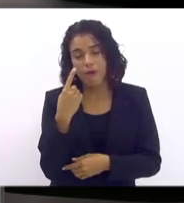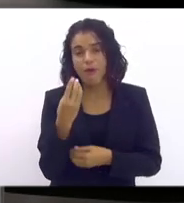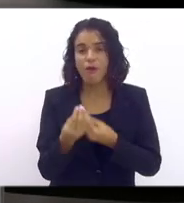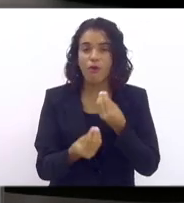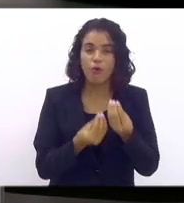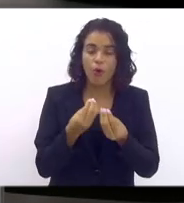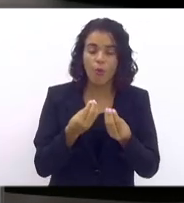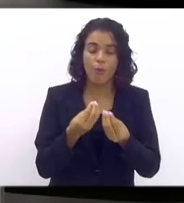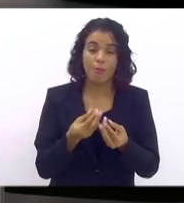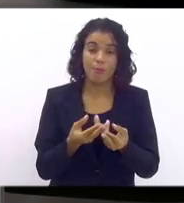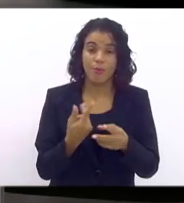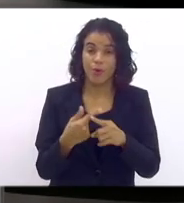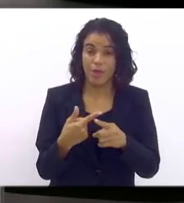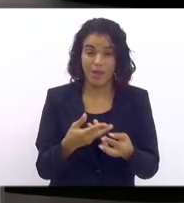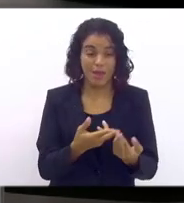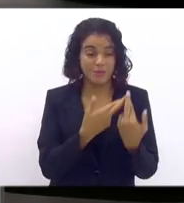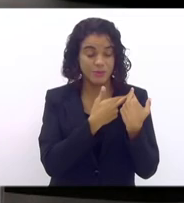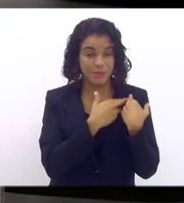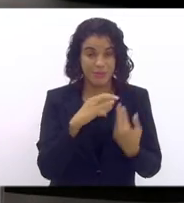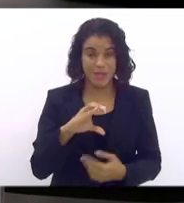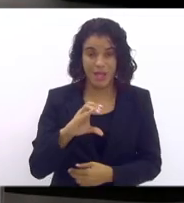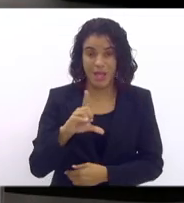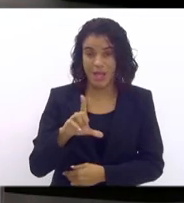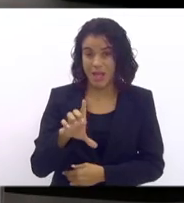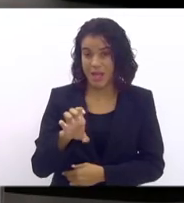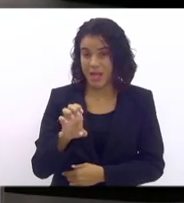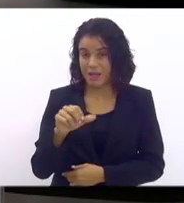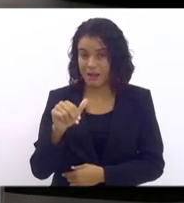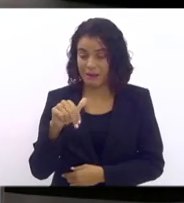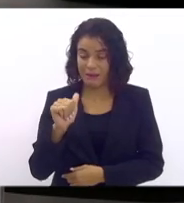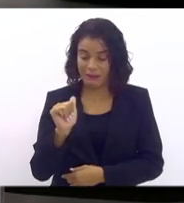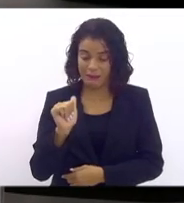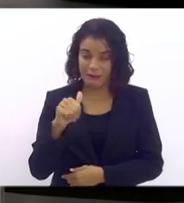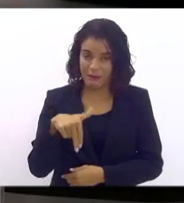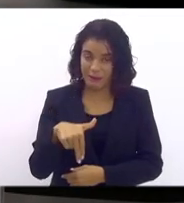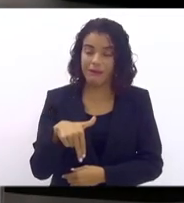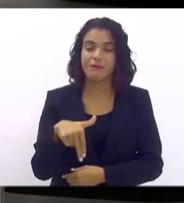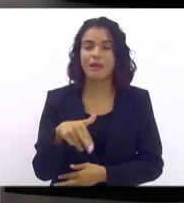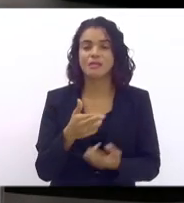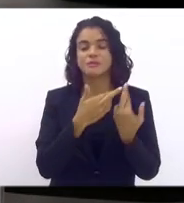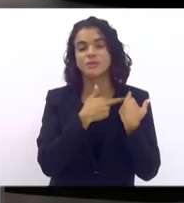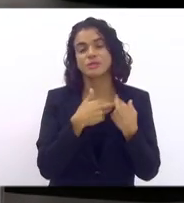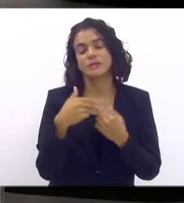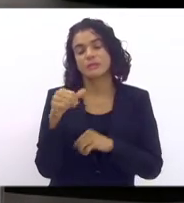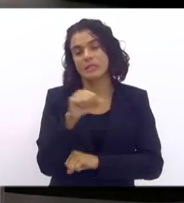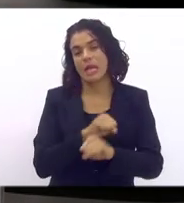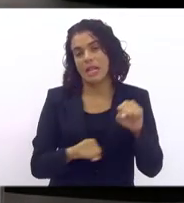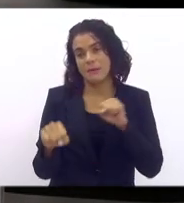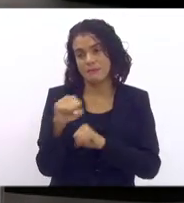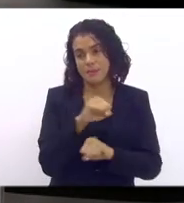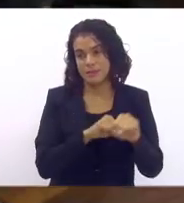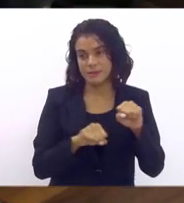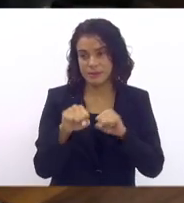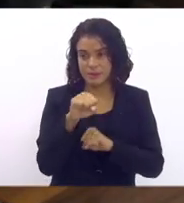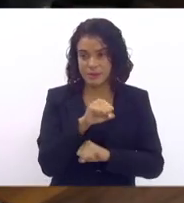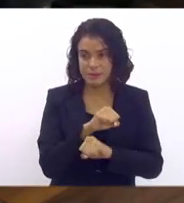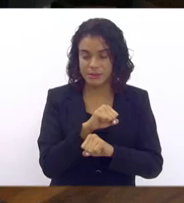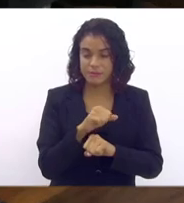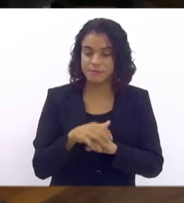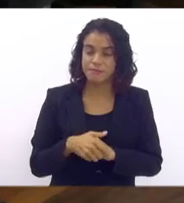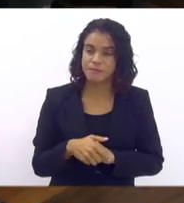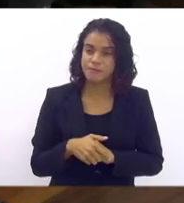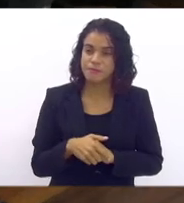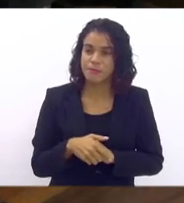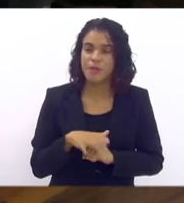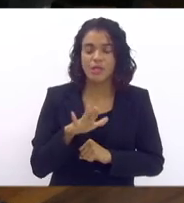cin que aí nesse caso a autoridade ambiental competente passaria a ser a própria Prefeitura de Niteroi Sim mas você se